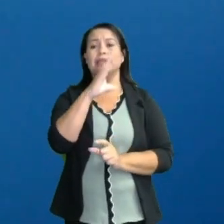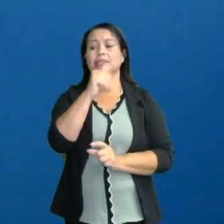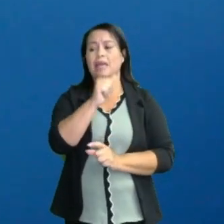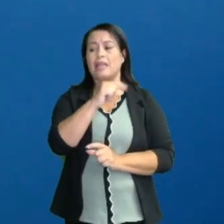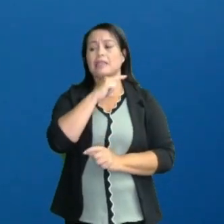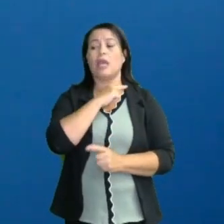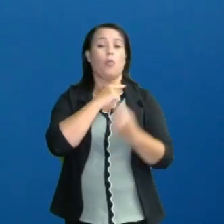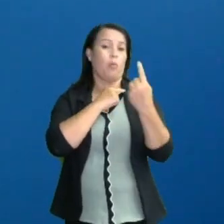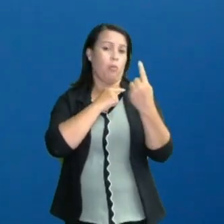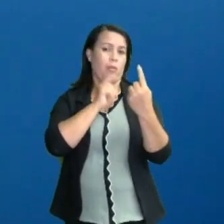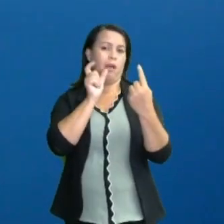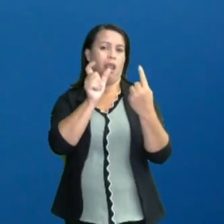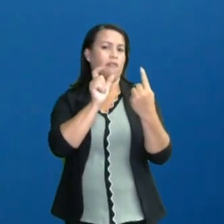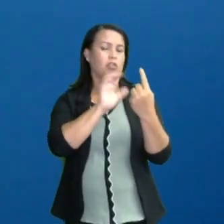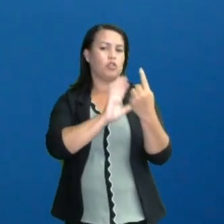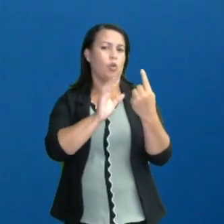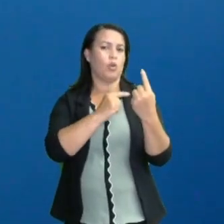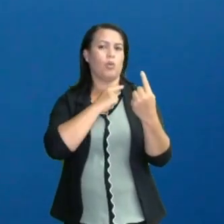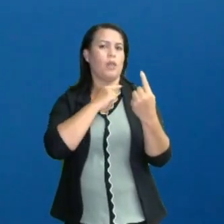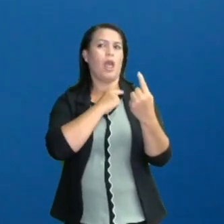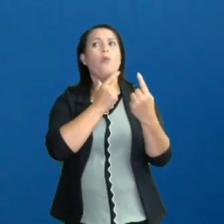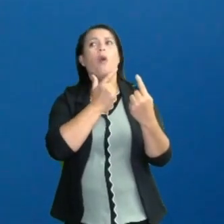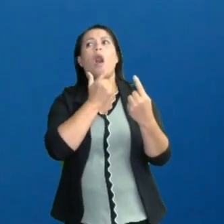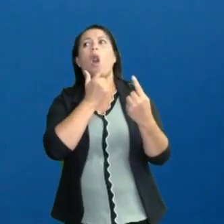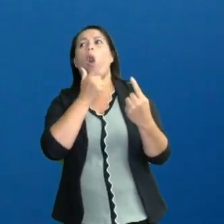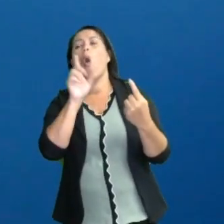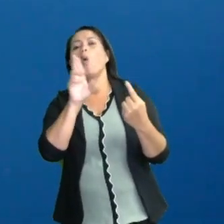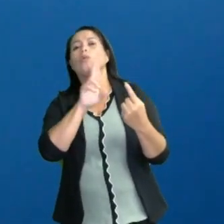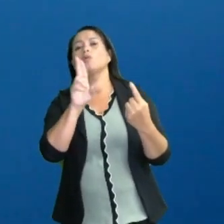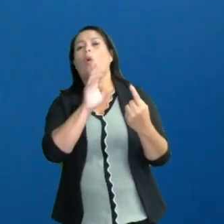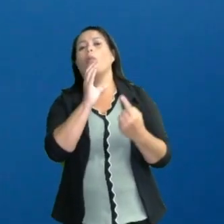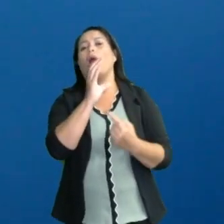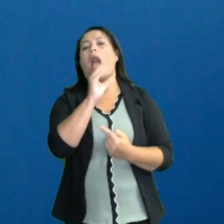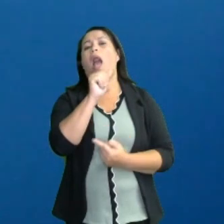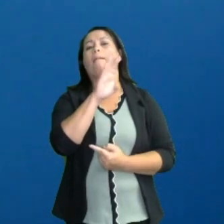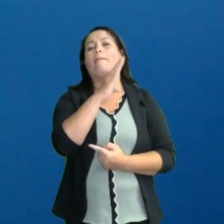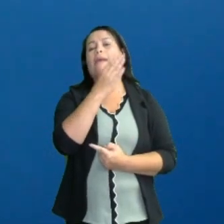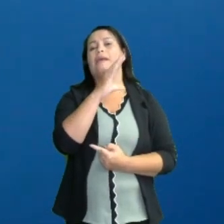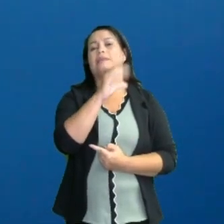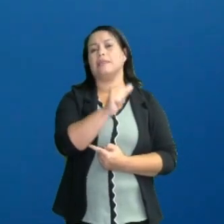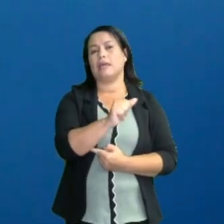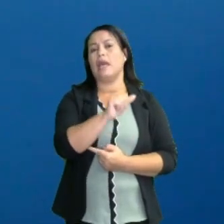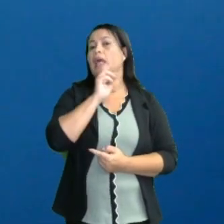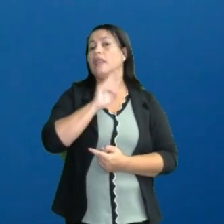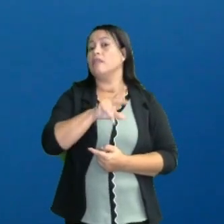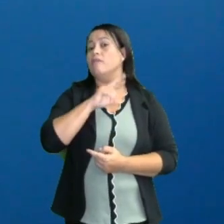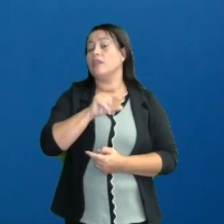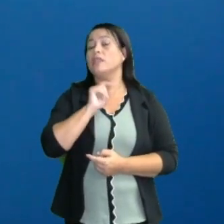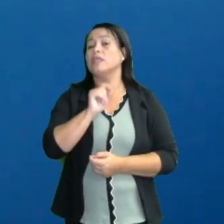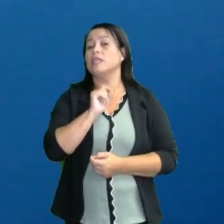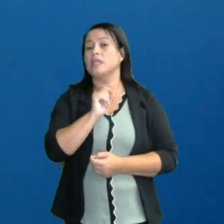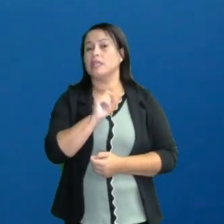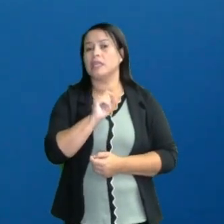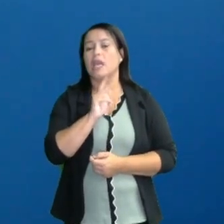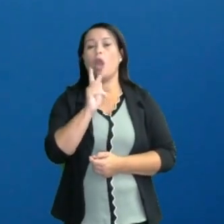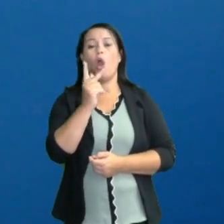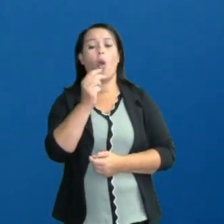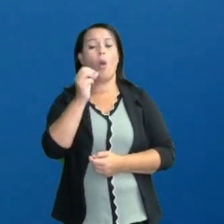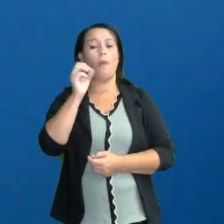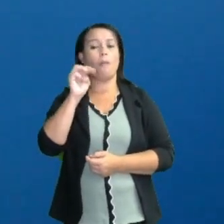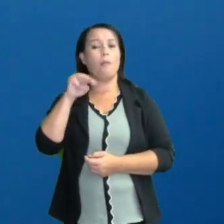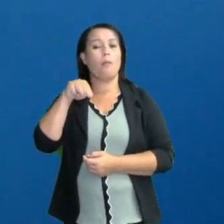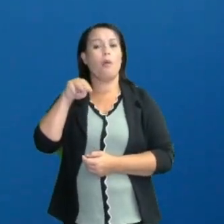só, tá? Não existe outra coisa com o nome de cabeça, tá? É diferente da